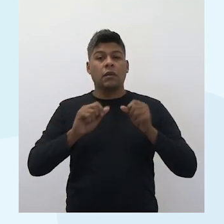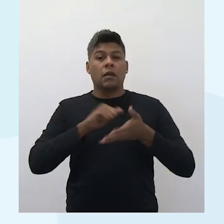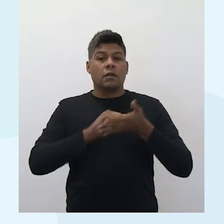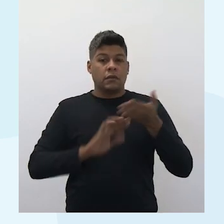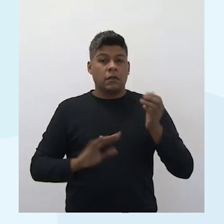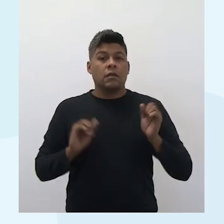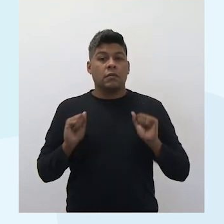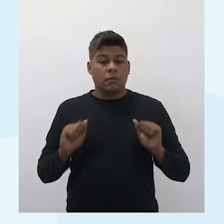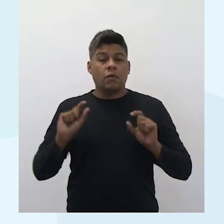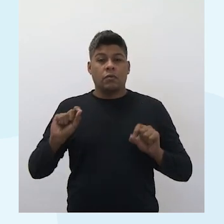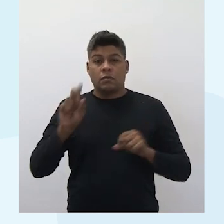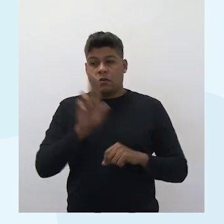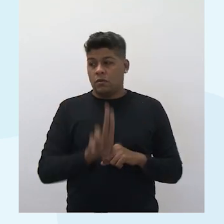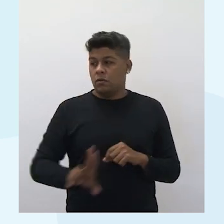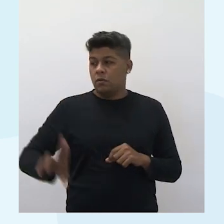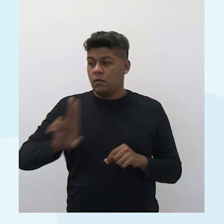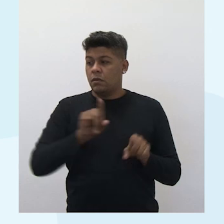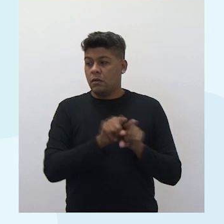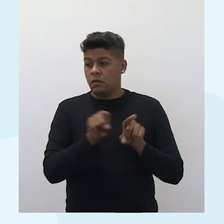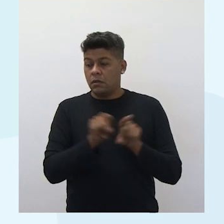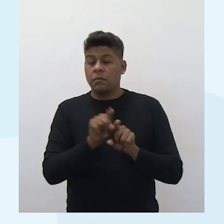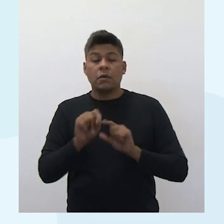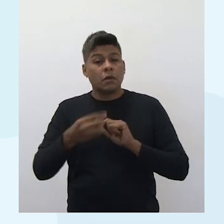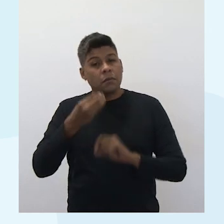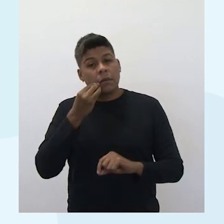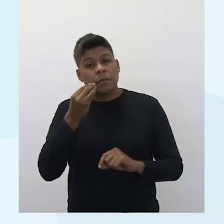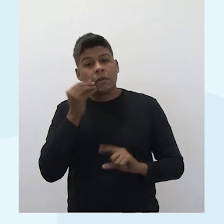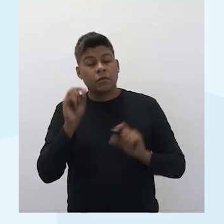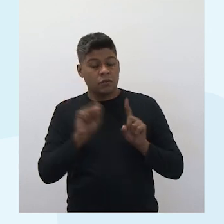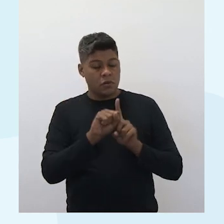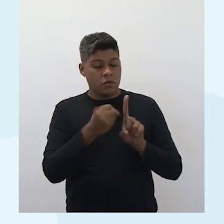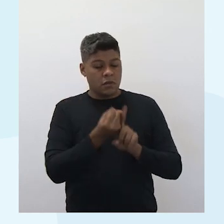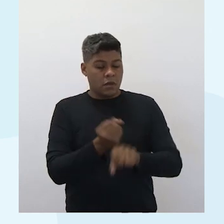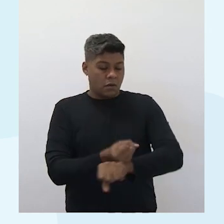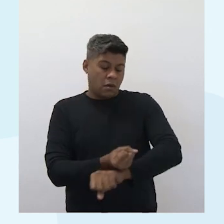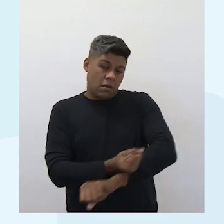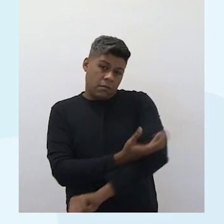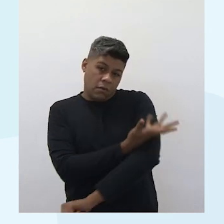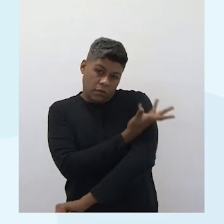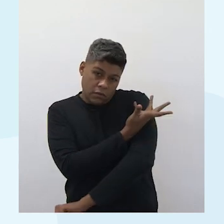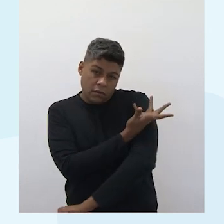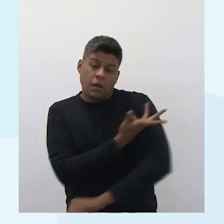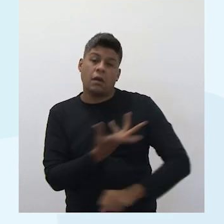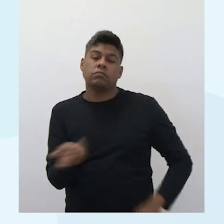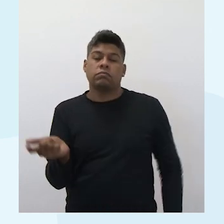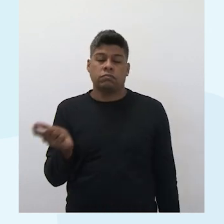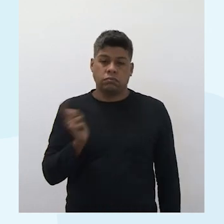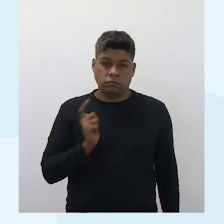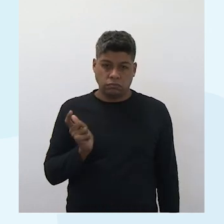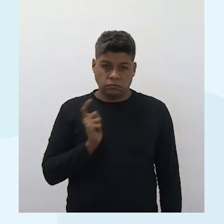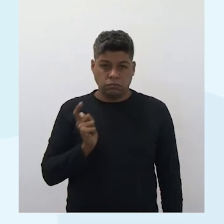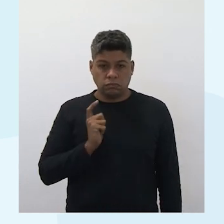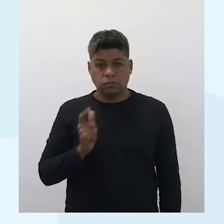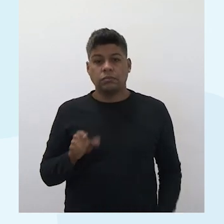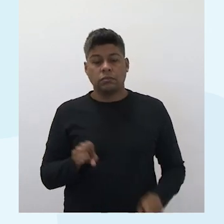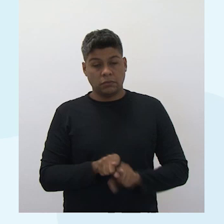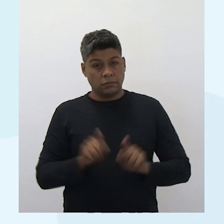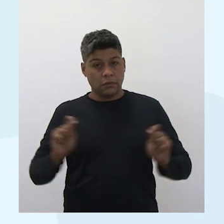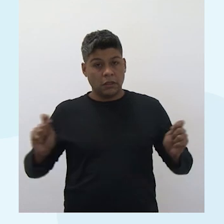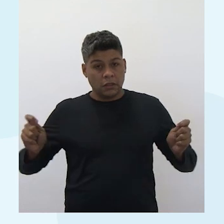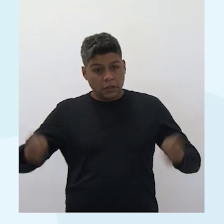pode ser utilizada e também trabalhando uma perspectiva socioemocional, de competências emocionais, tá? E além das